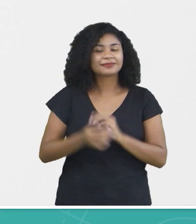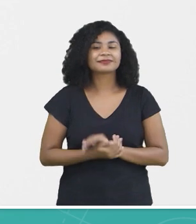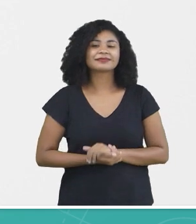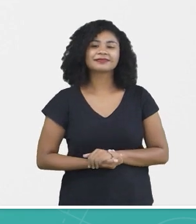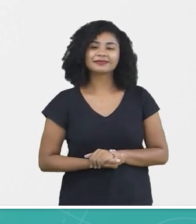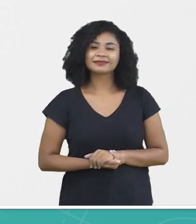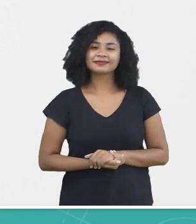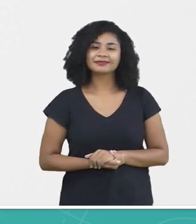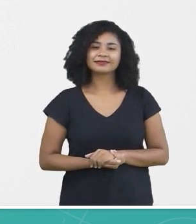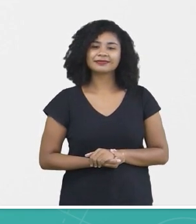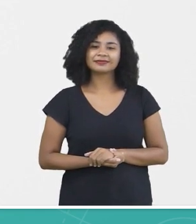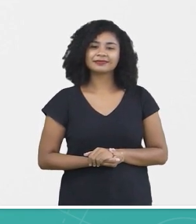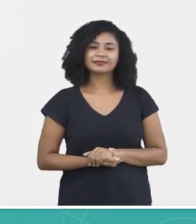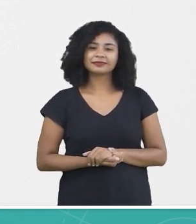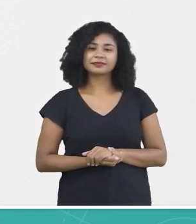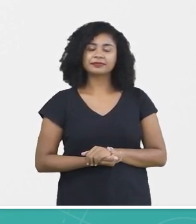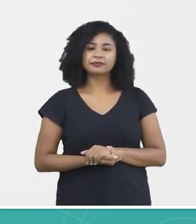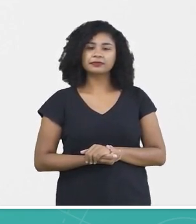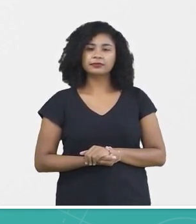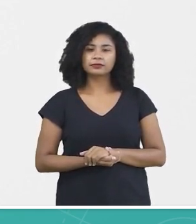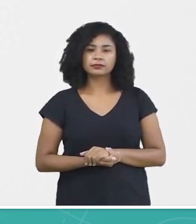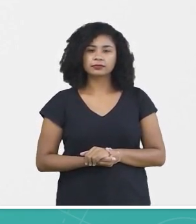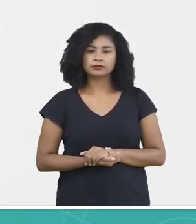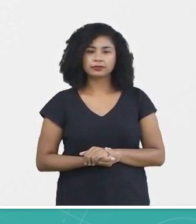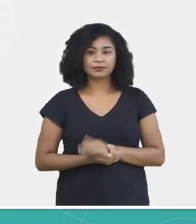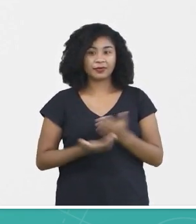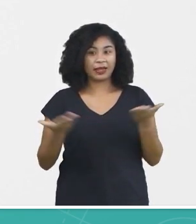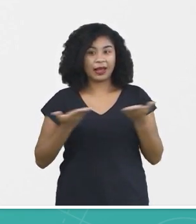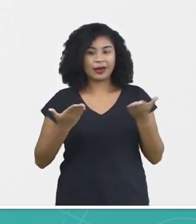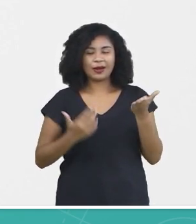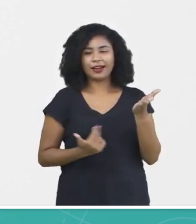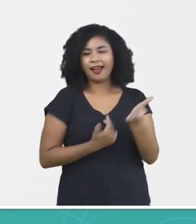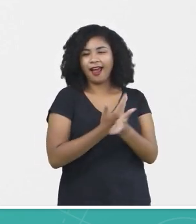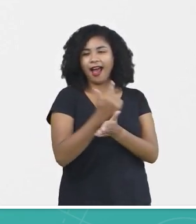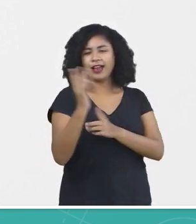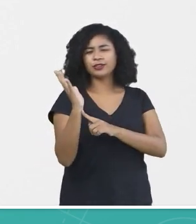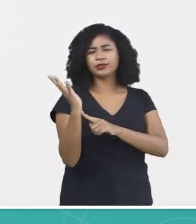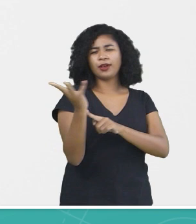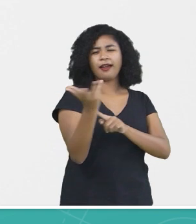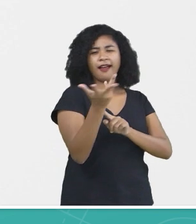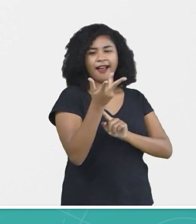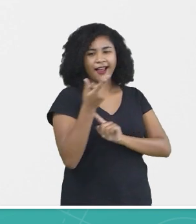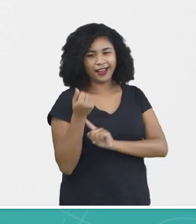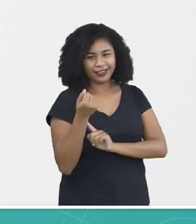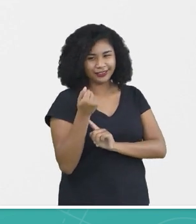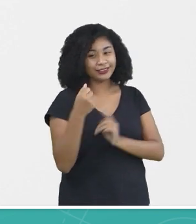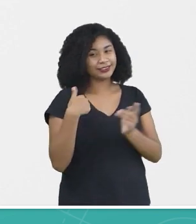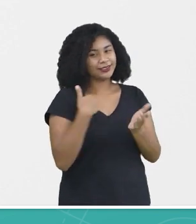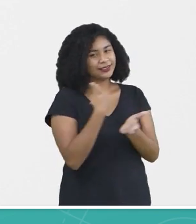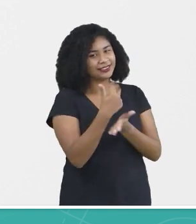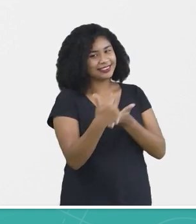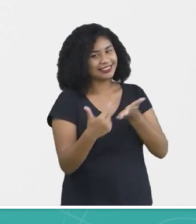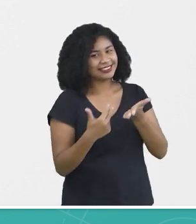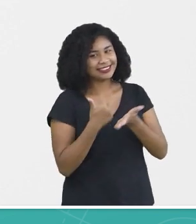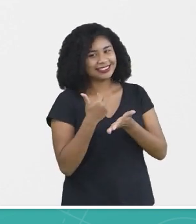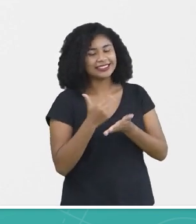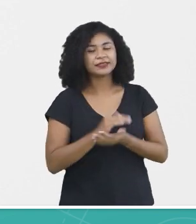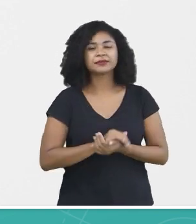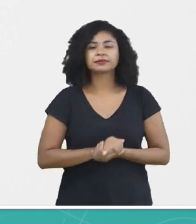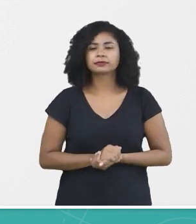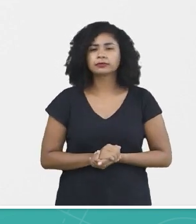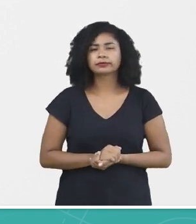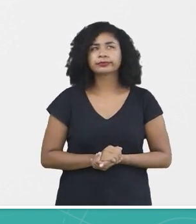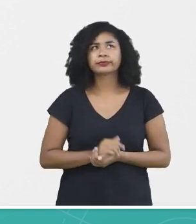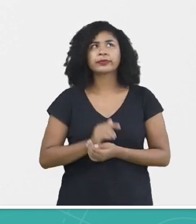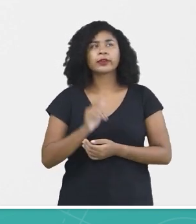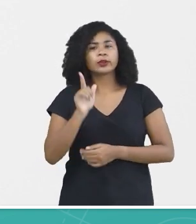Ó, vamos lá, vamos agora para o momento arte. É claro que eu posso dizer o seguinte, tá? Eu posso escrever